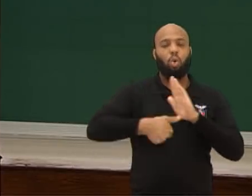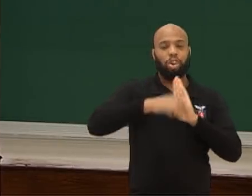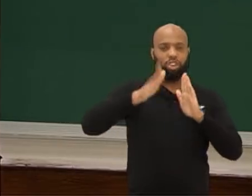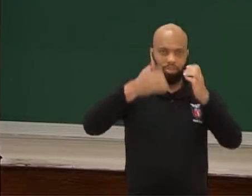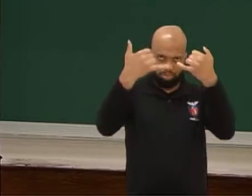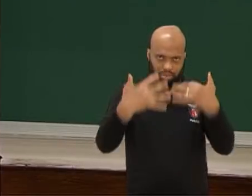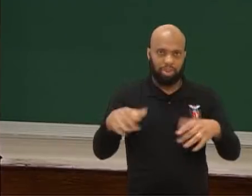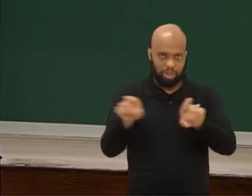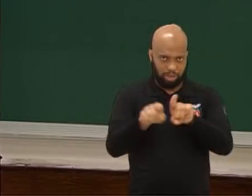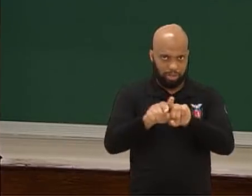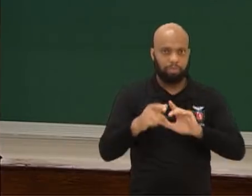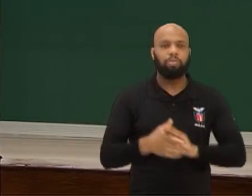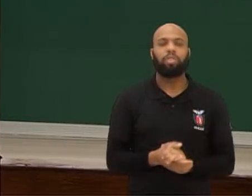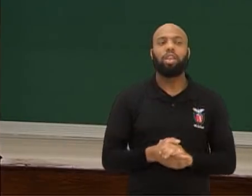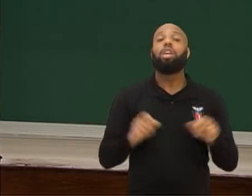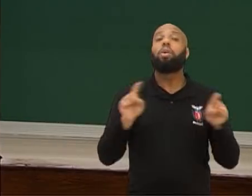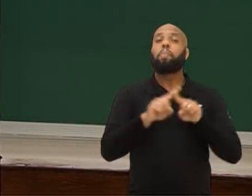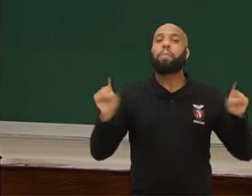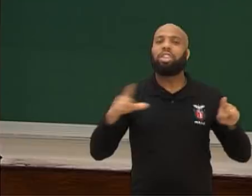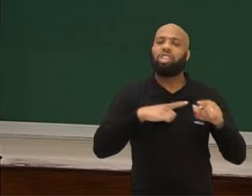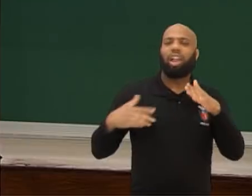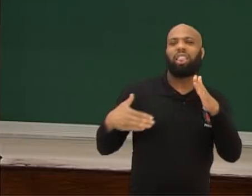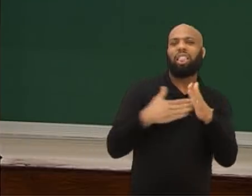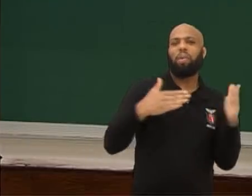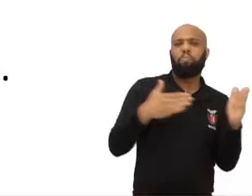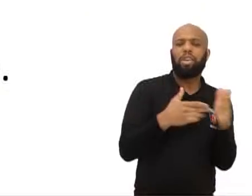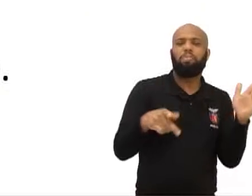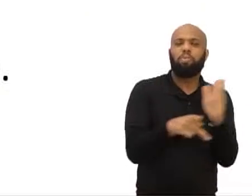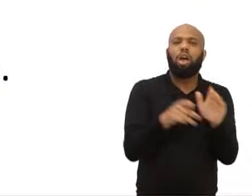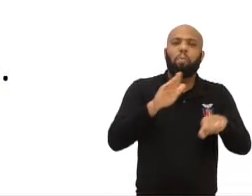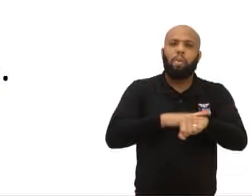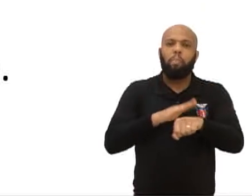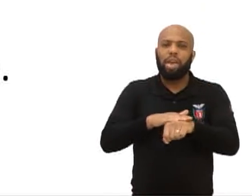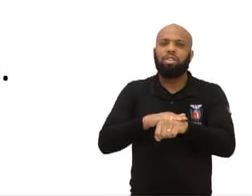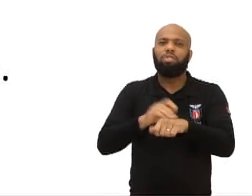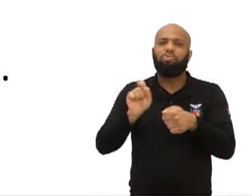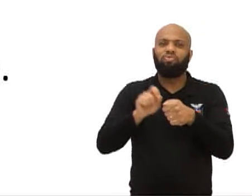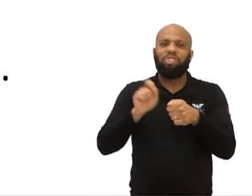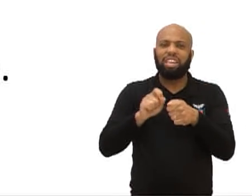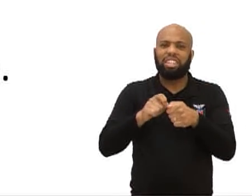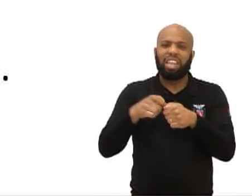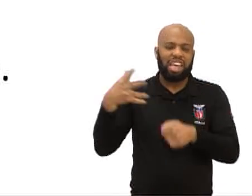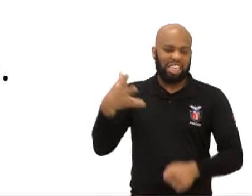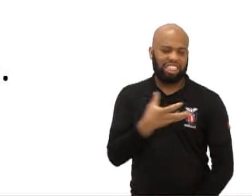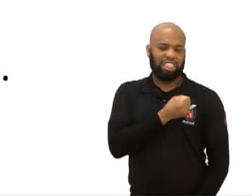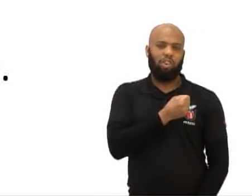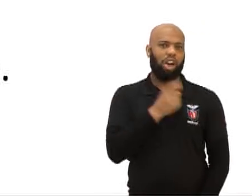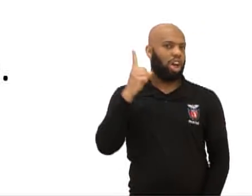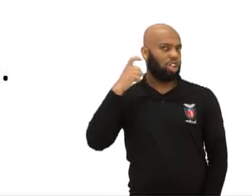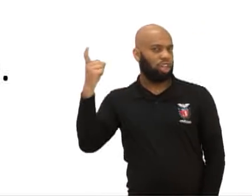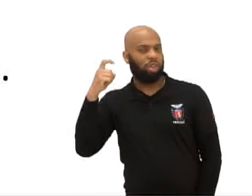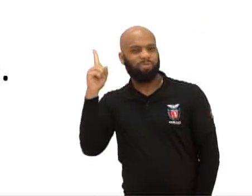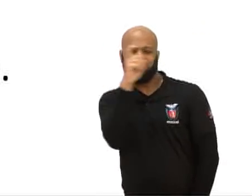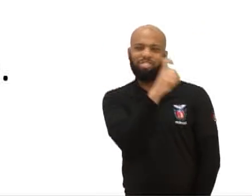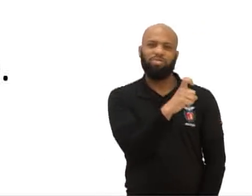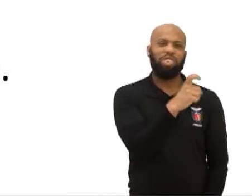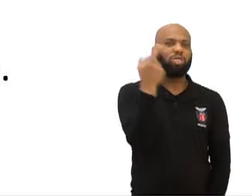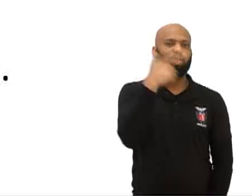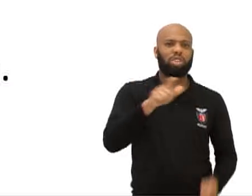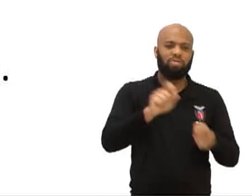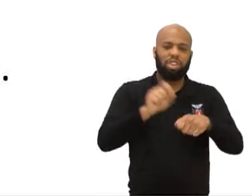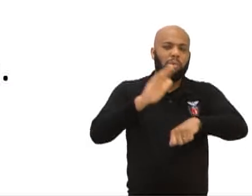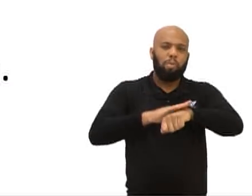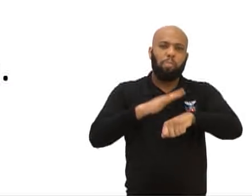lembram? Porém, as limitações na gravação dos sons e da música impossibilitaram que ela estivesse